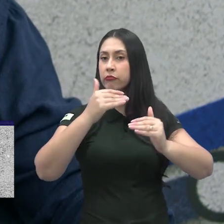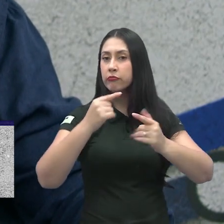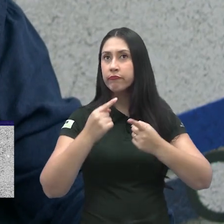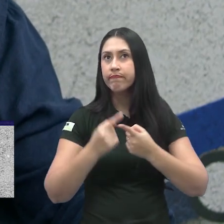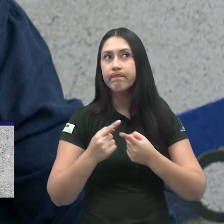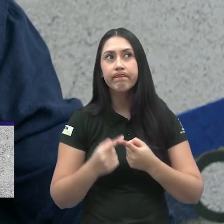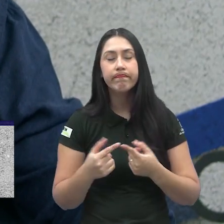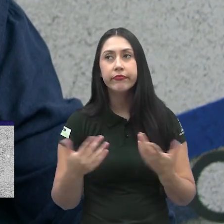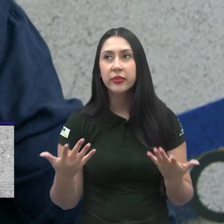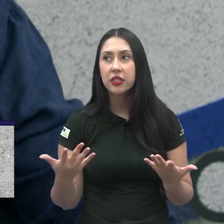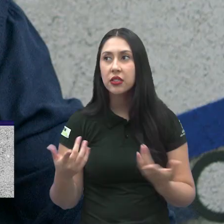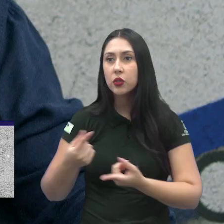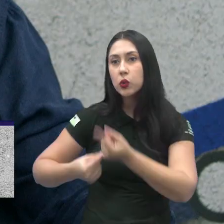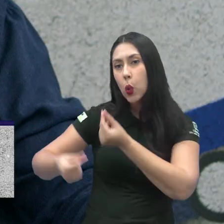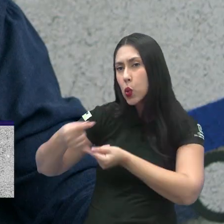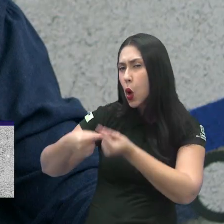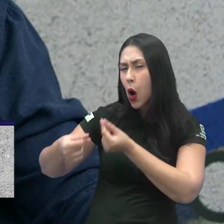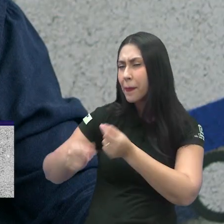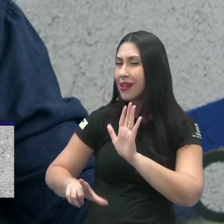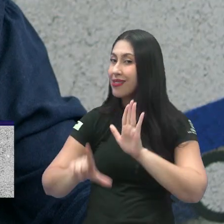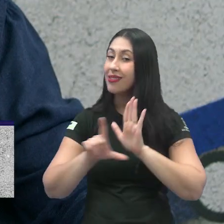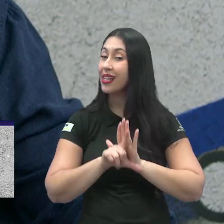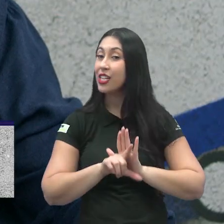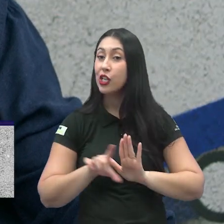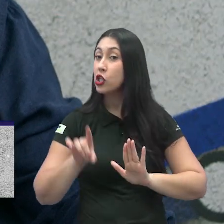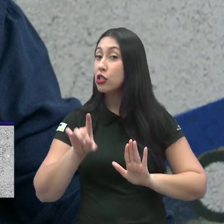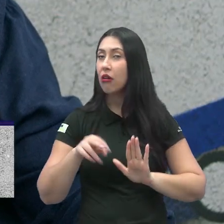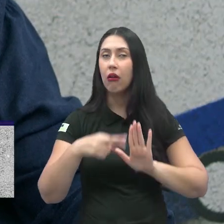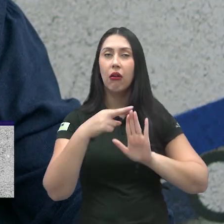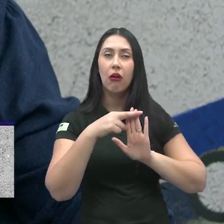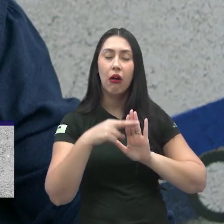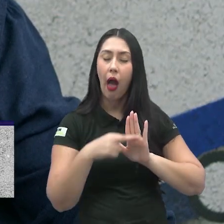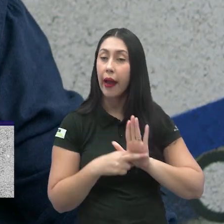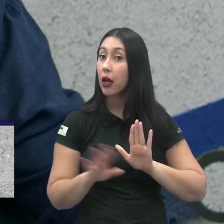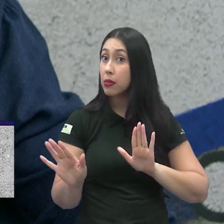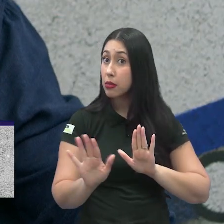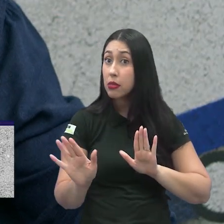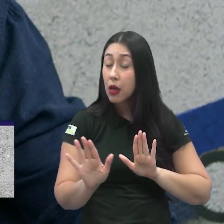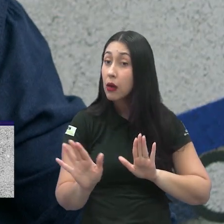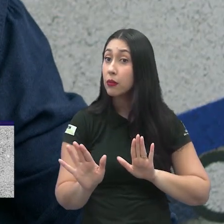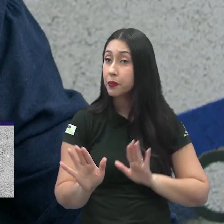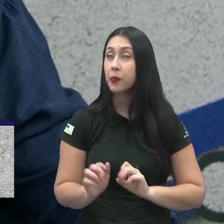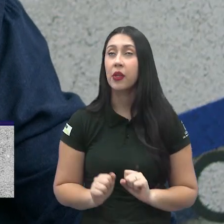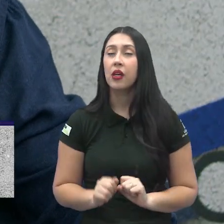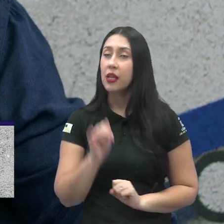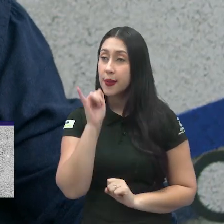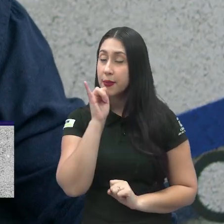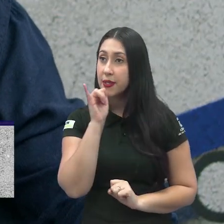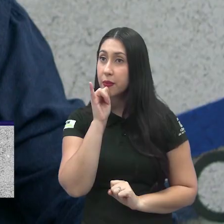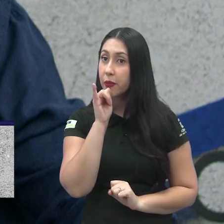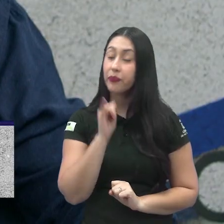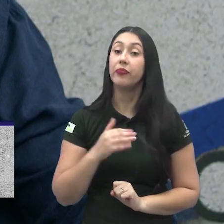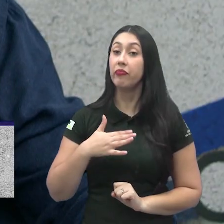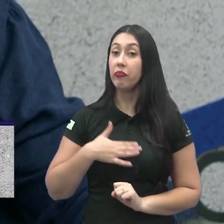porque eles não veem, por exemplo, áreas econômicas ou de legislação apenas como regras ou apenas como fórmulas. Vou te dar um pequeno exemplo.